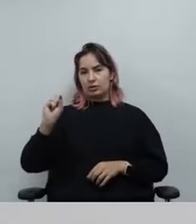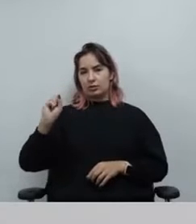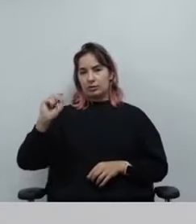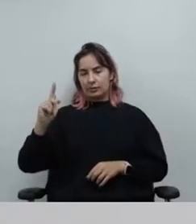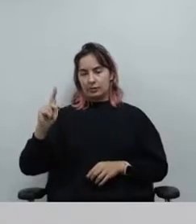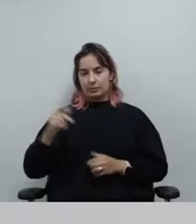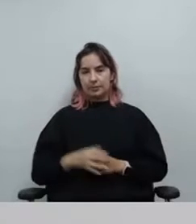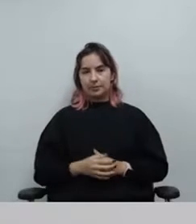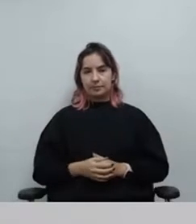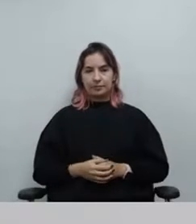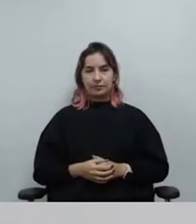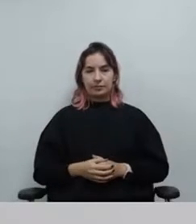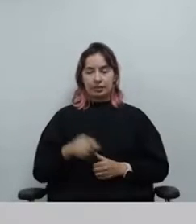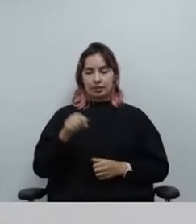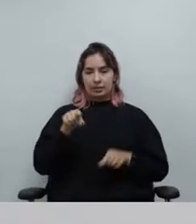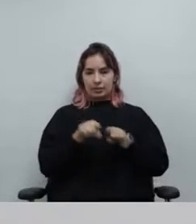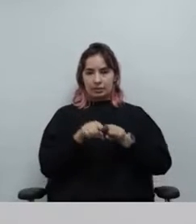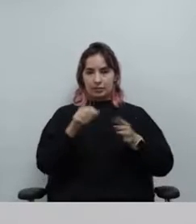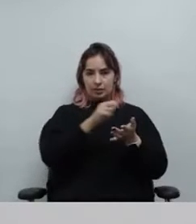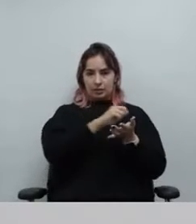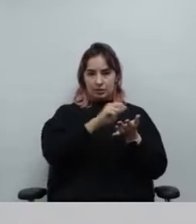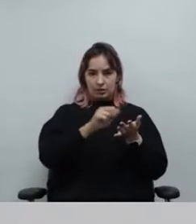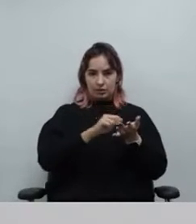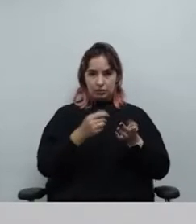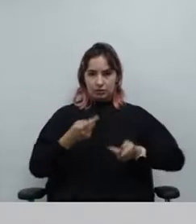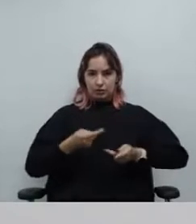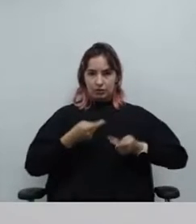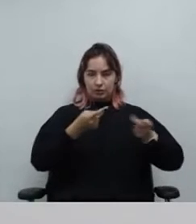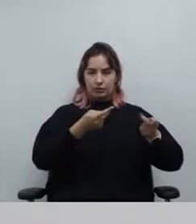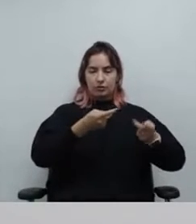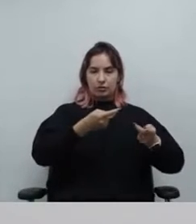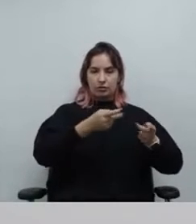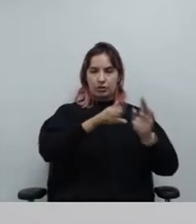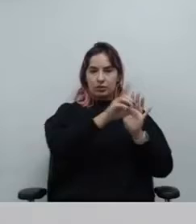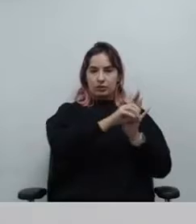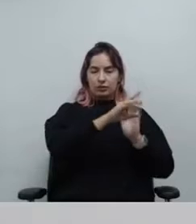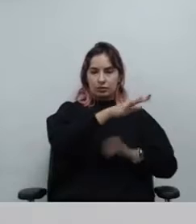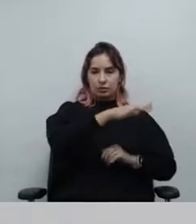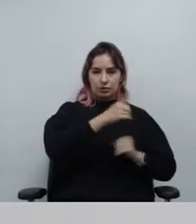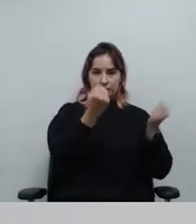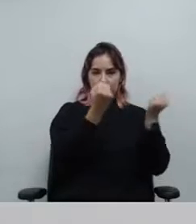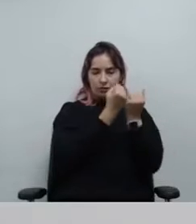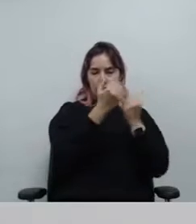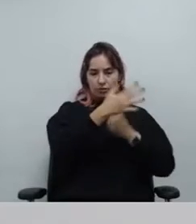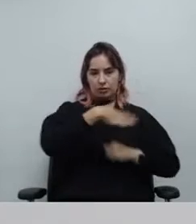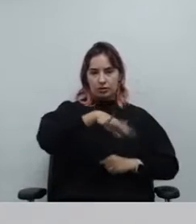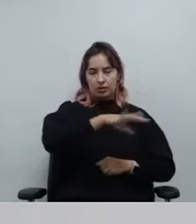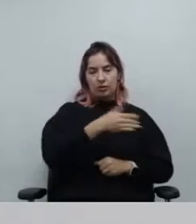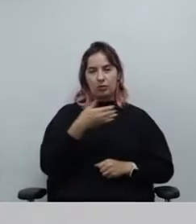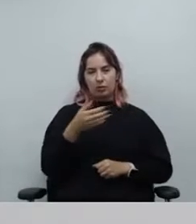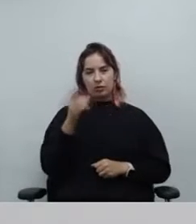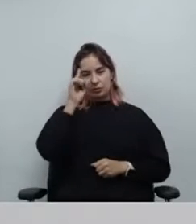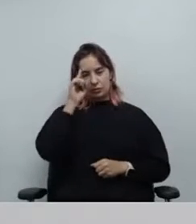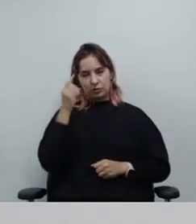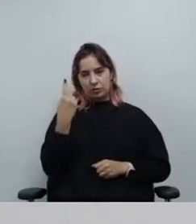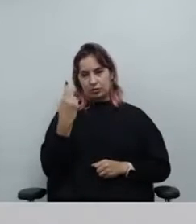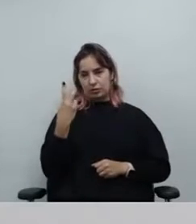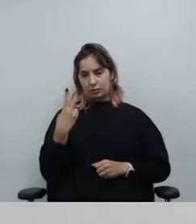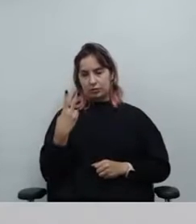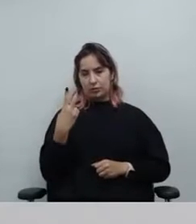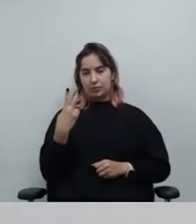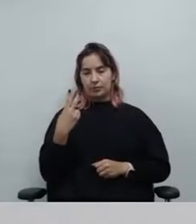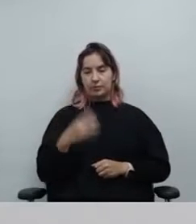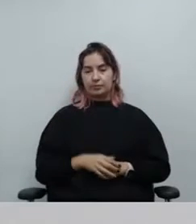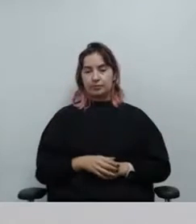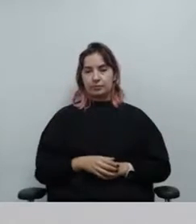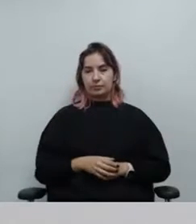Também registrar aqui nessa semana a visita à Defensoria Geral, no último dia 12, para ser mais correto, de